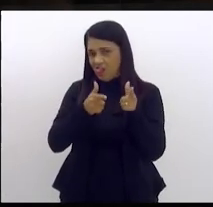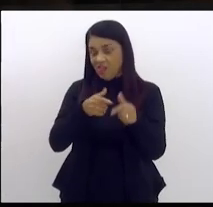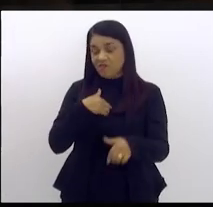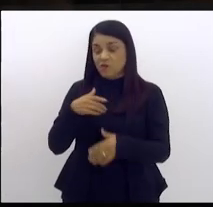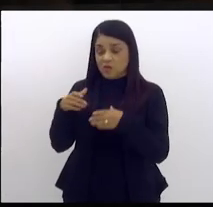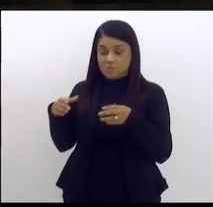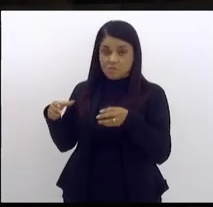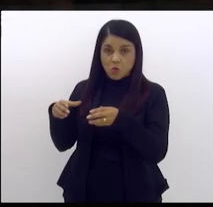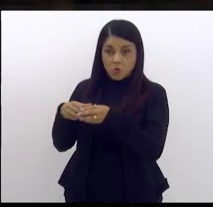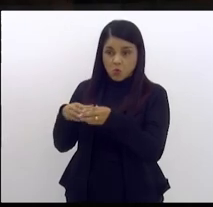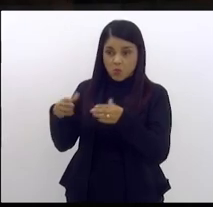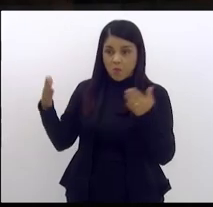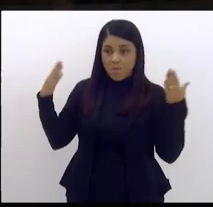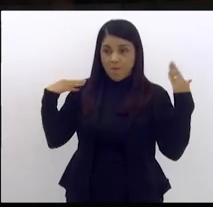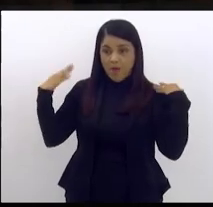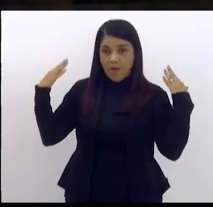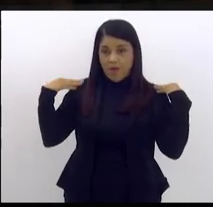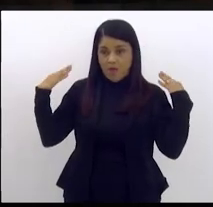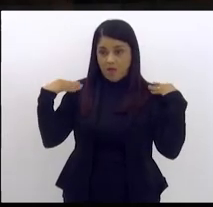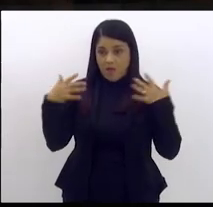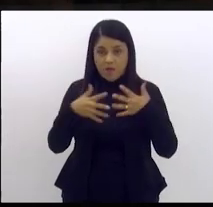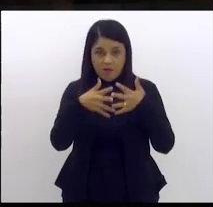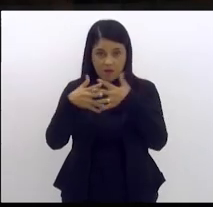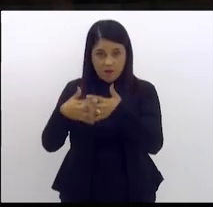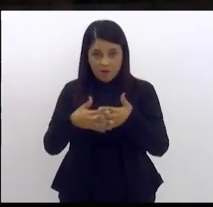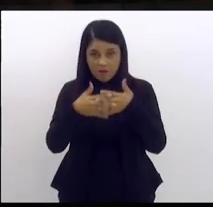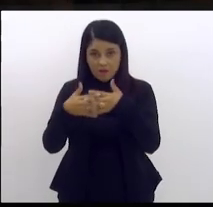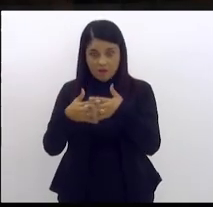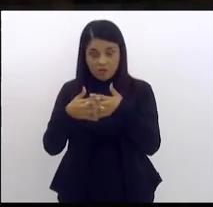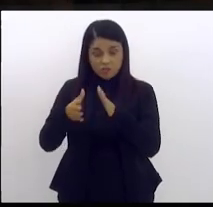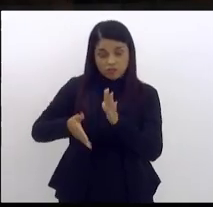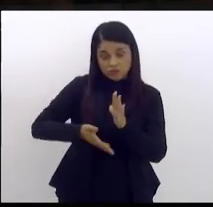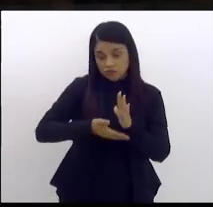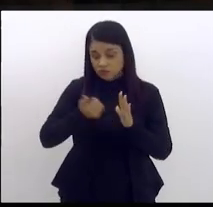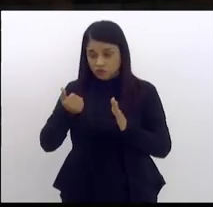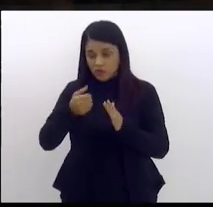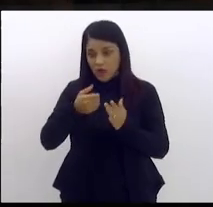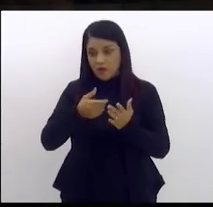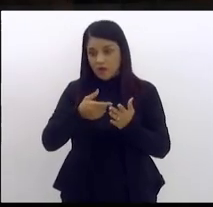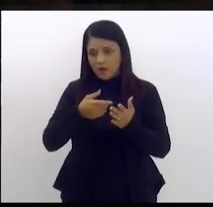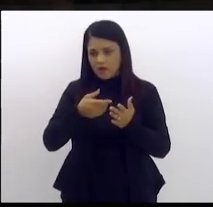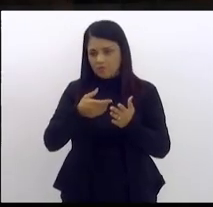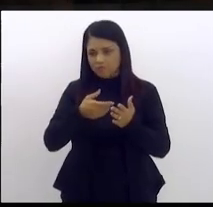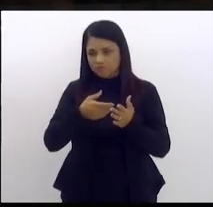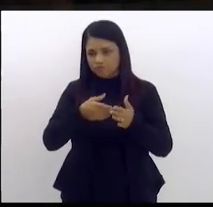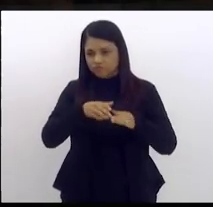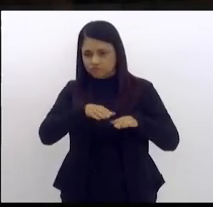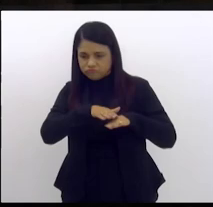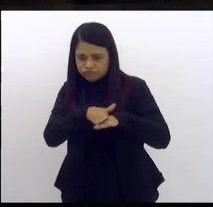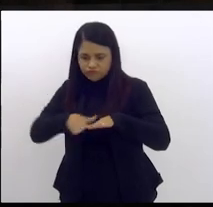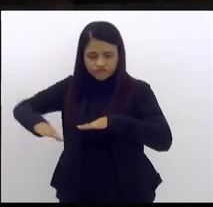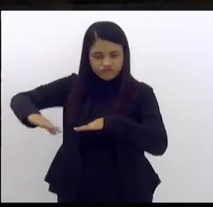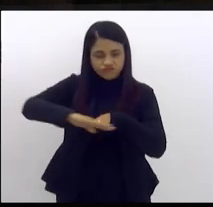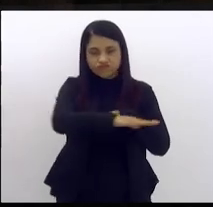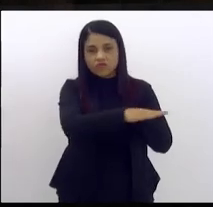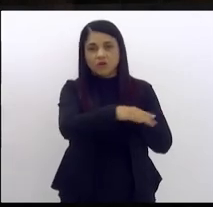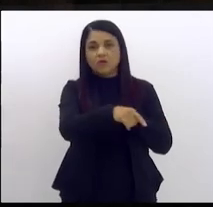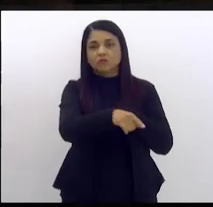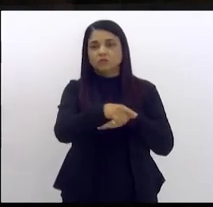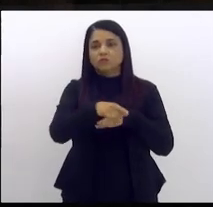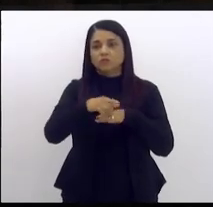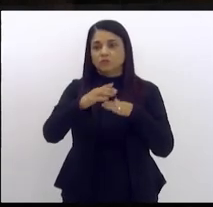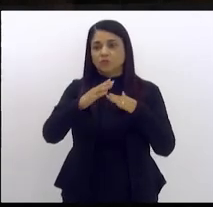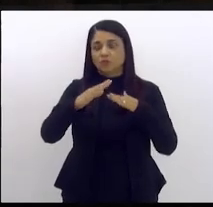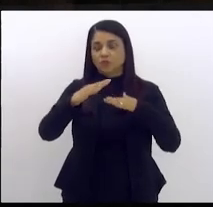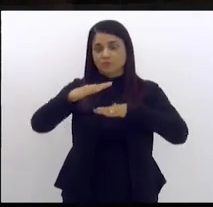devia retirar os dois blindados sobre as calçadas ali do Museu do amanhã porque pelo